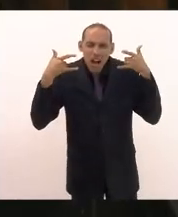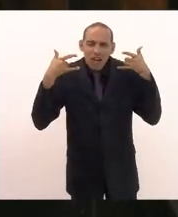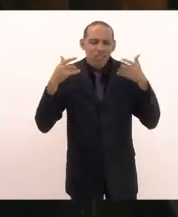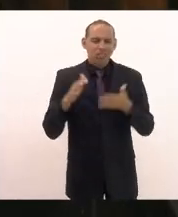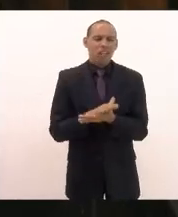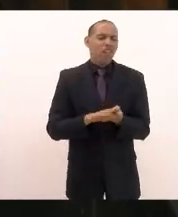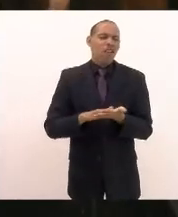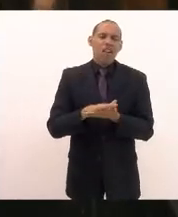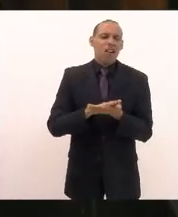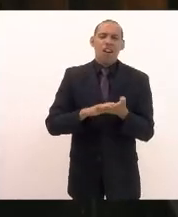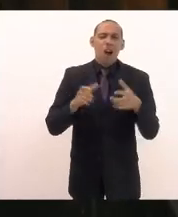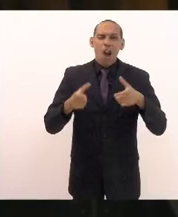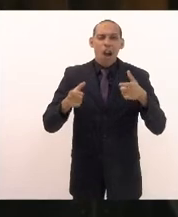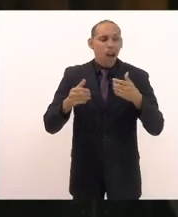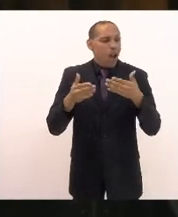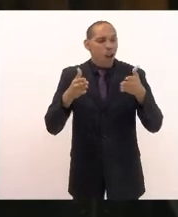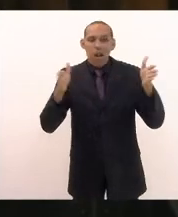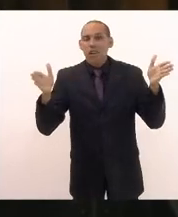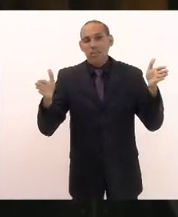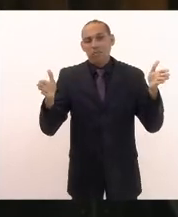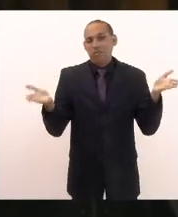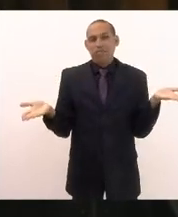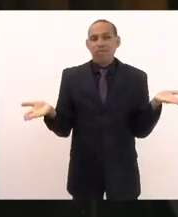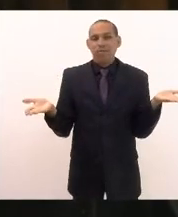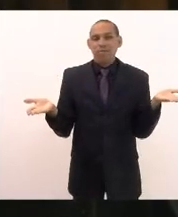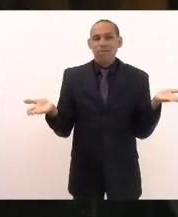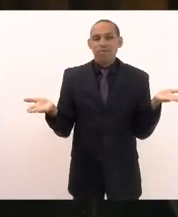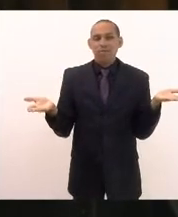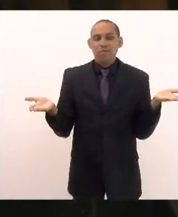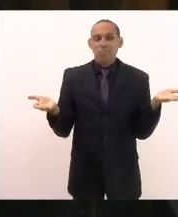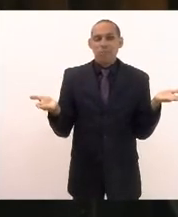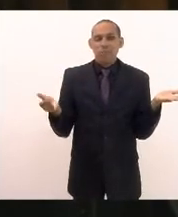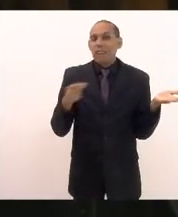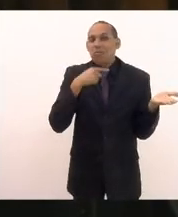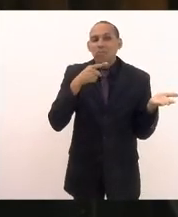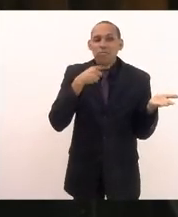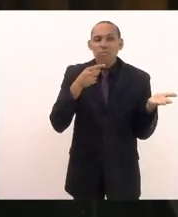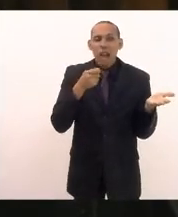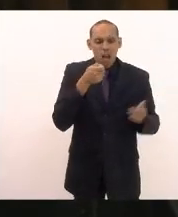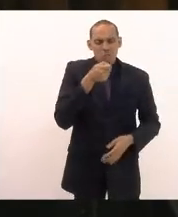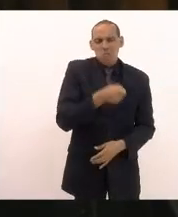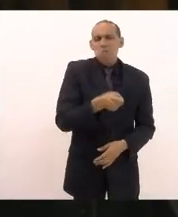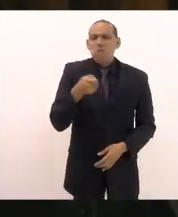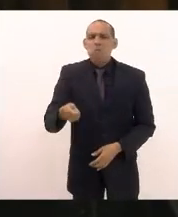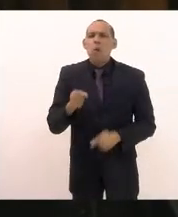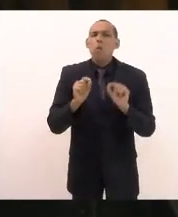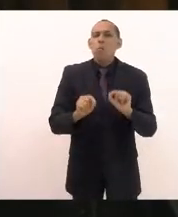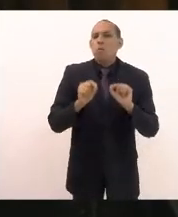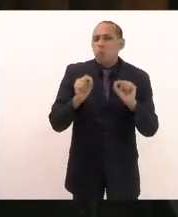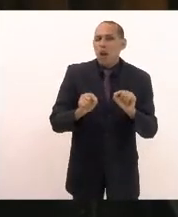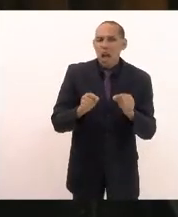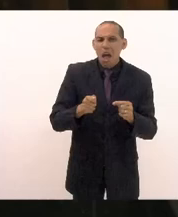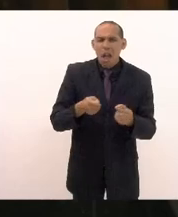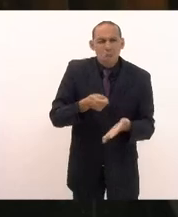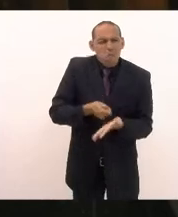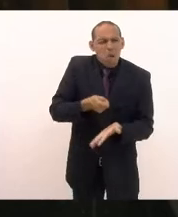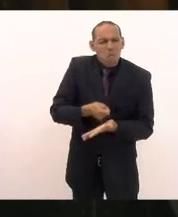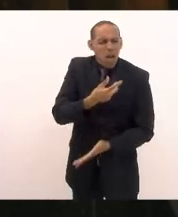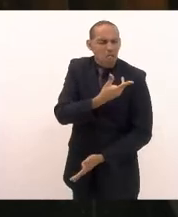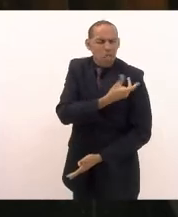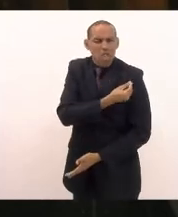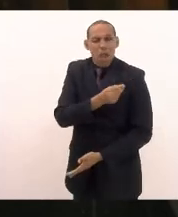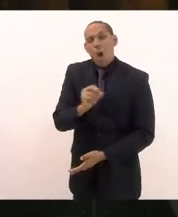em lugares abertos. Eles já não possuem moral nenhuma para exigirem obrigatoriedade vacinal